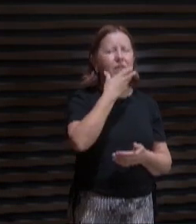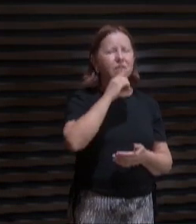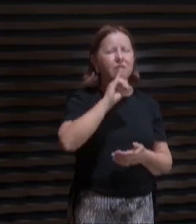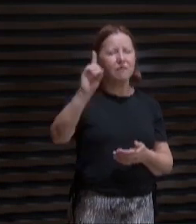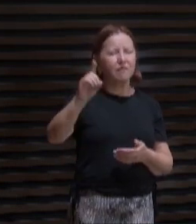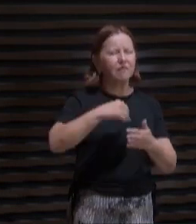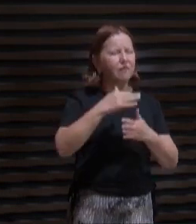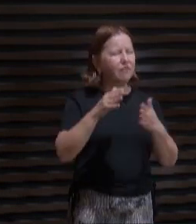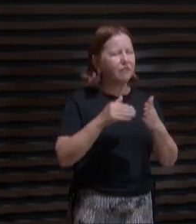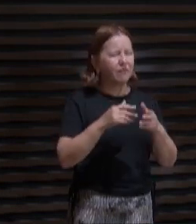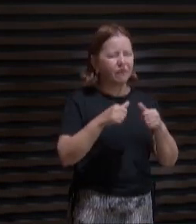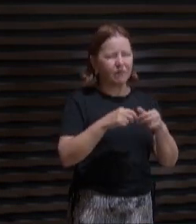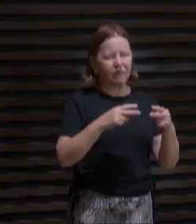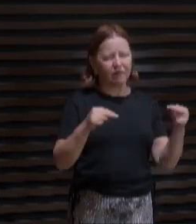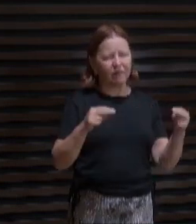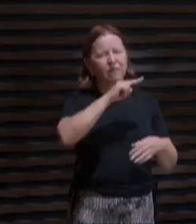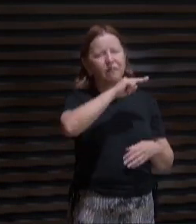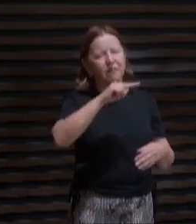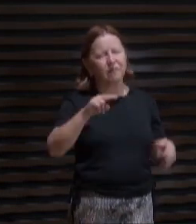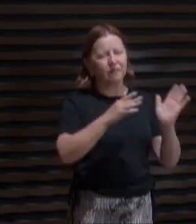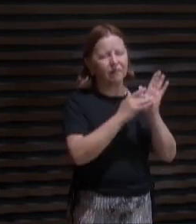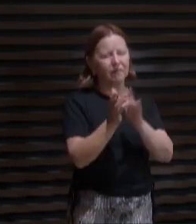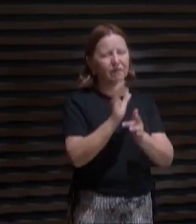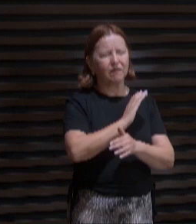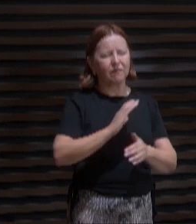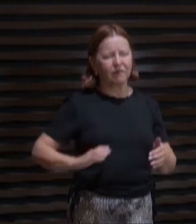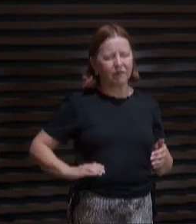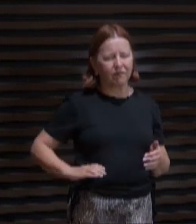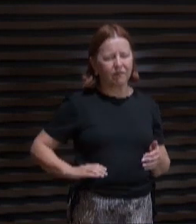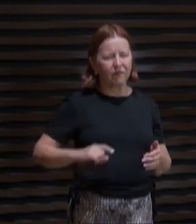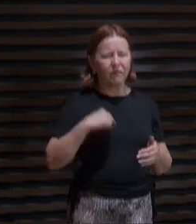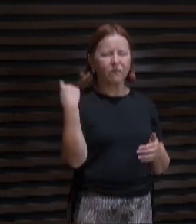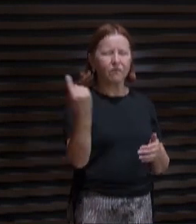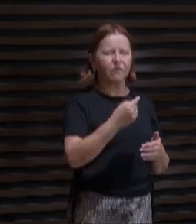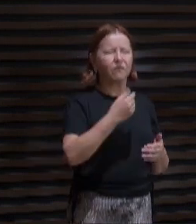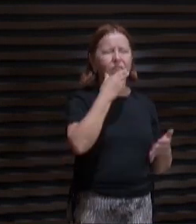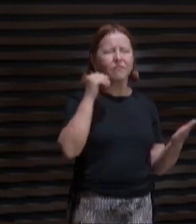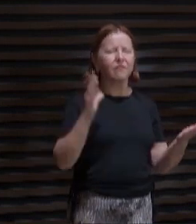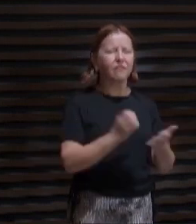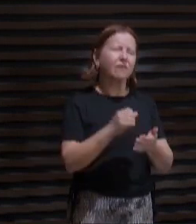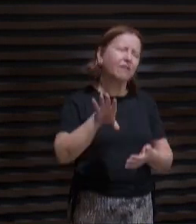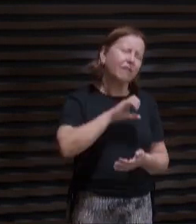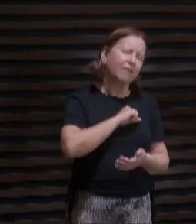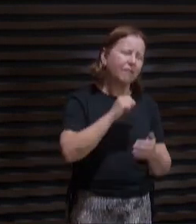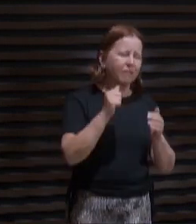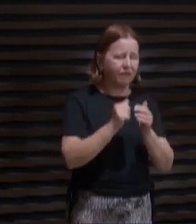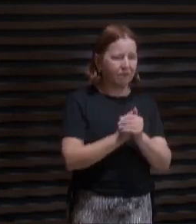todas estas coisas, no nome de Jesus Cristo, nosso Salvador amado.